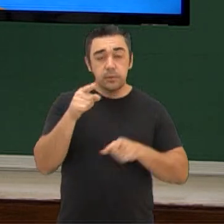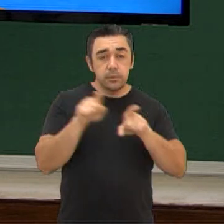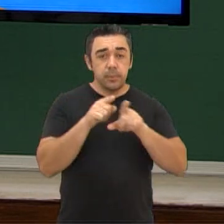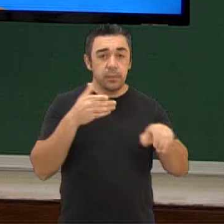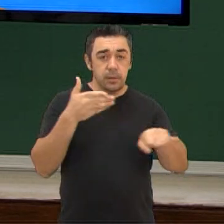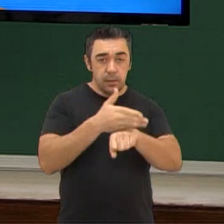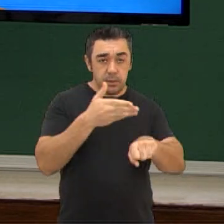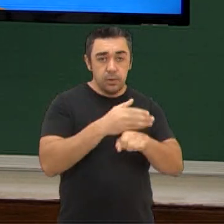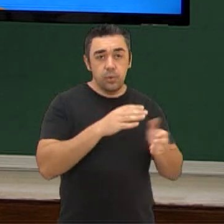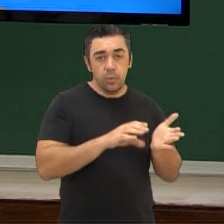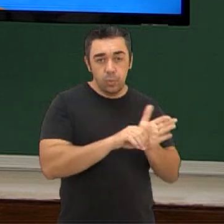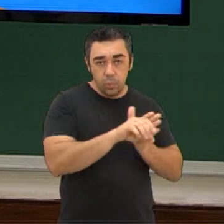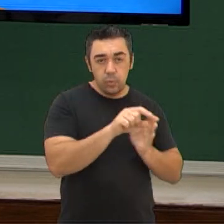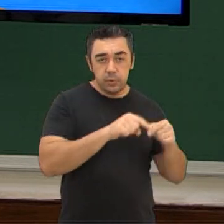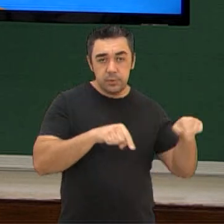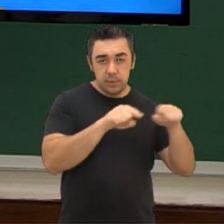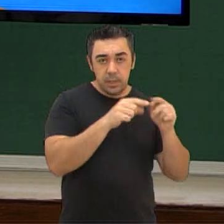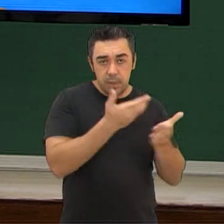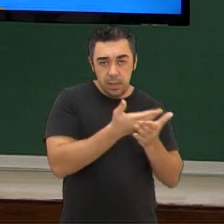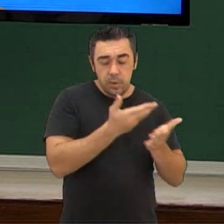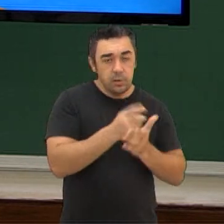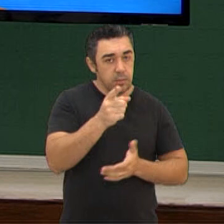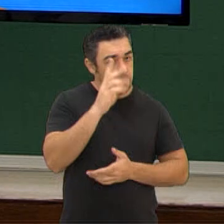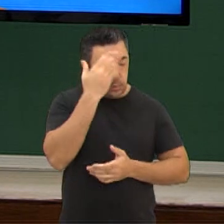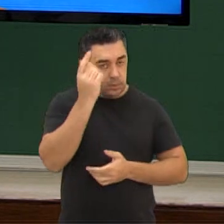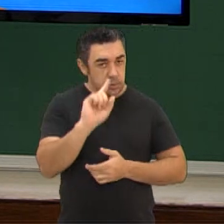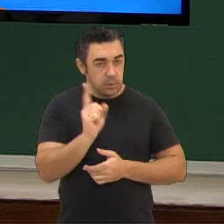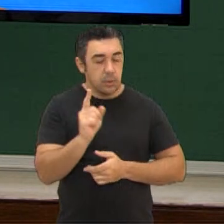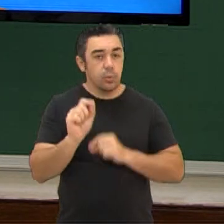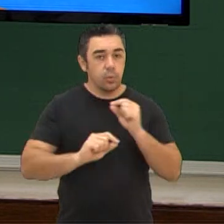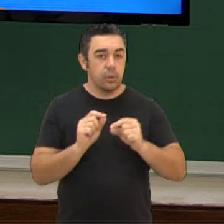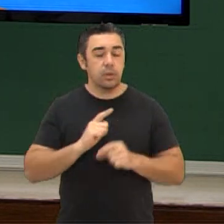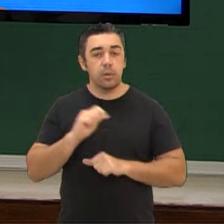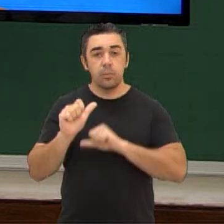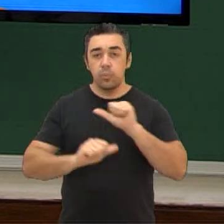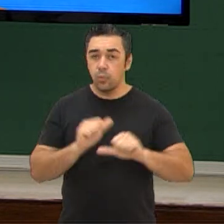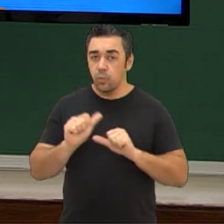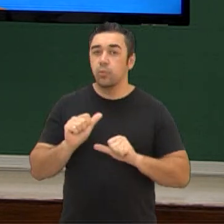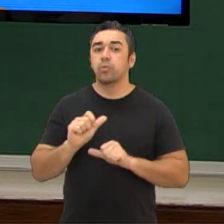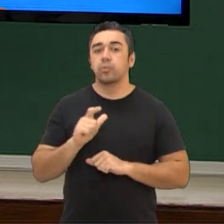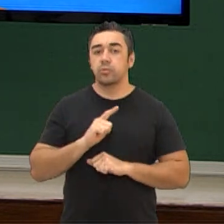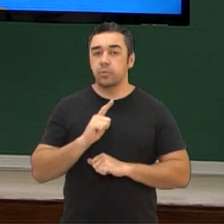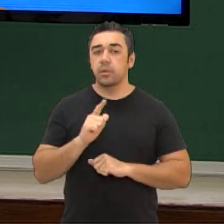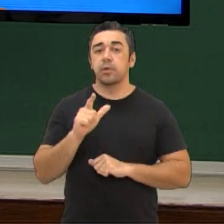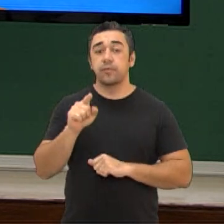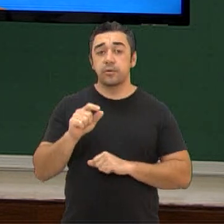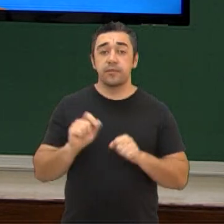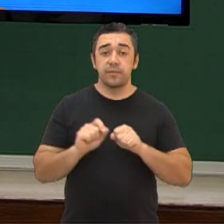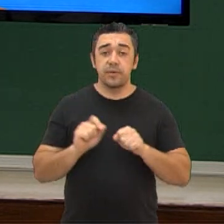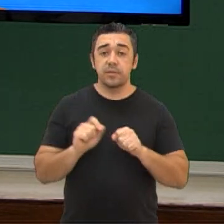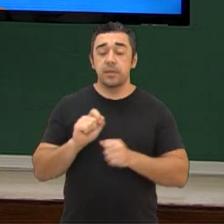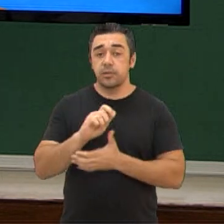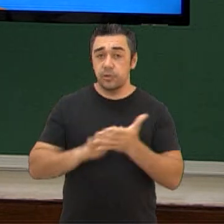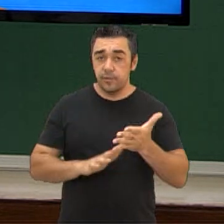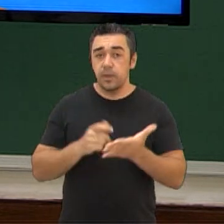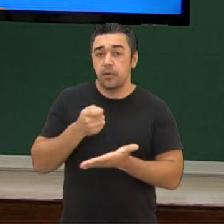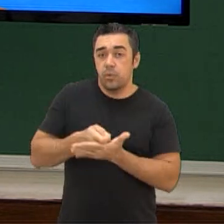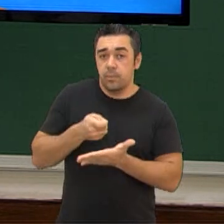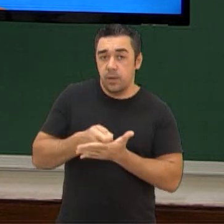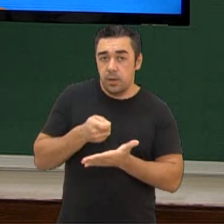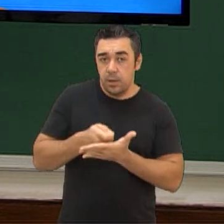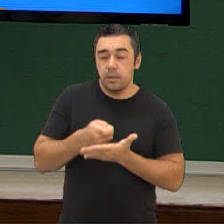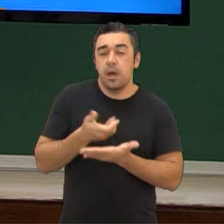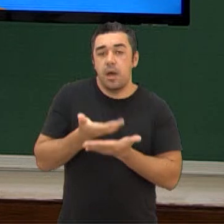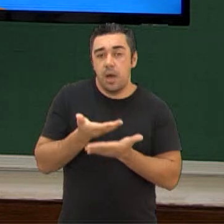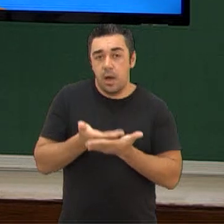lá fielmente o Classroom, não esqueçam que a chamada mudou. Agora você precisa realizar a atividade obrigatória